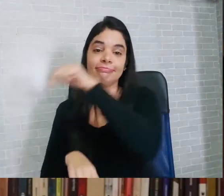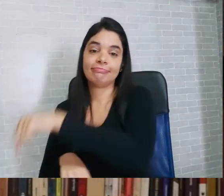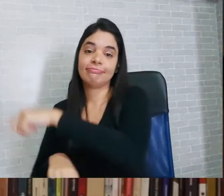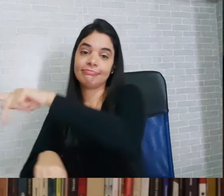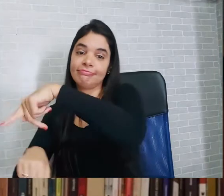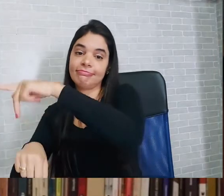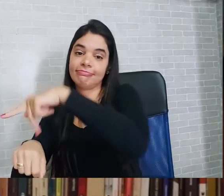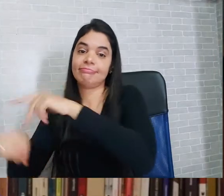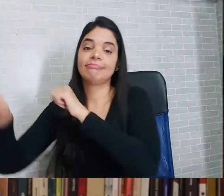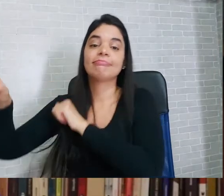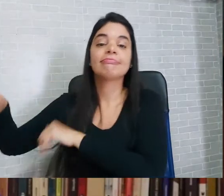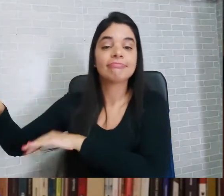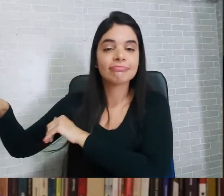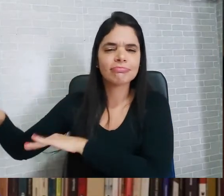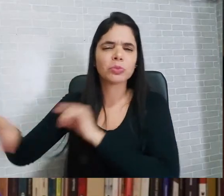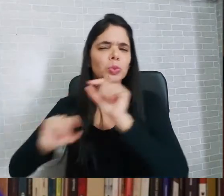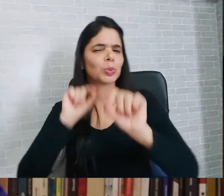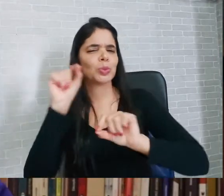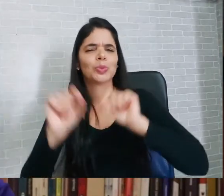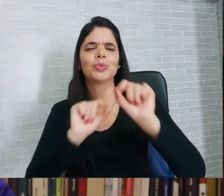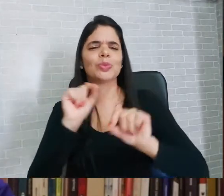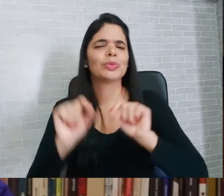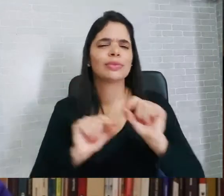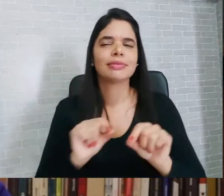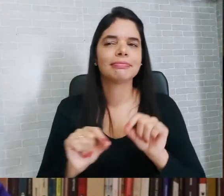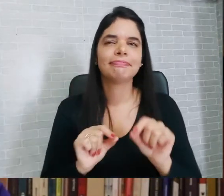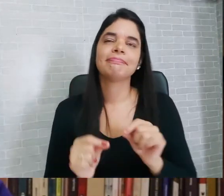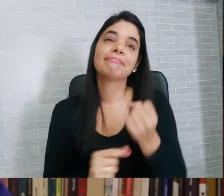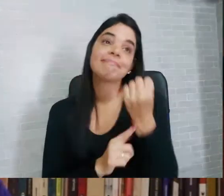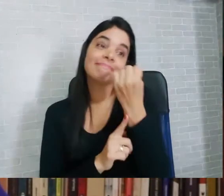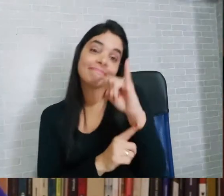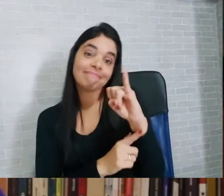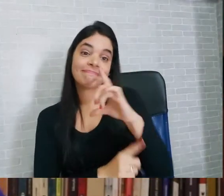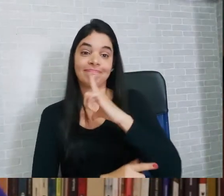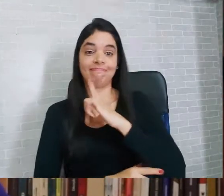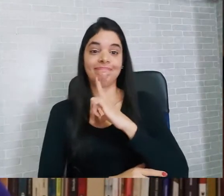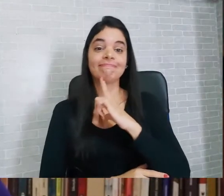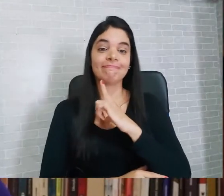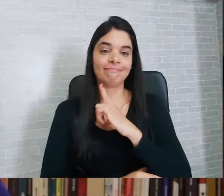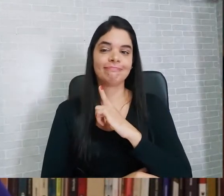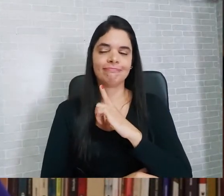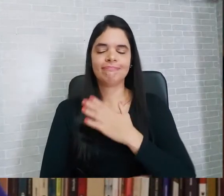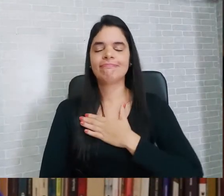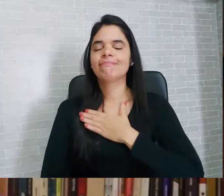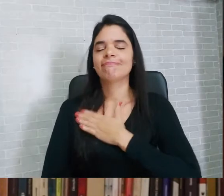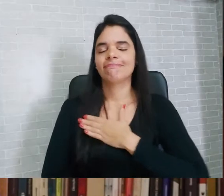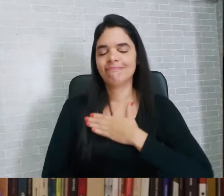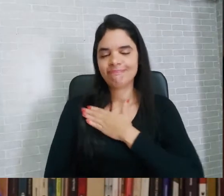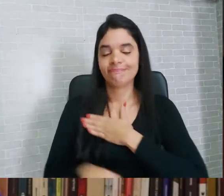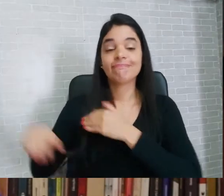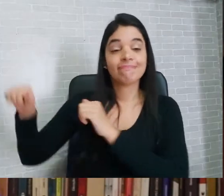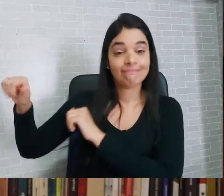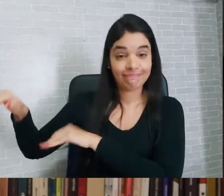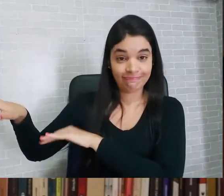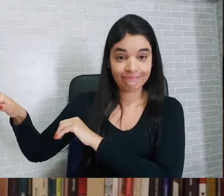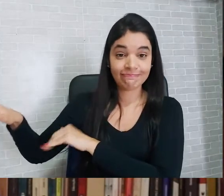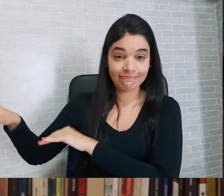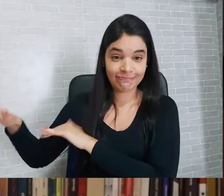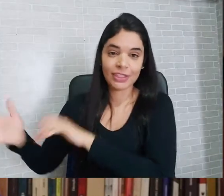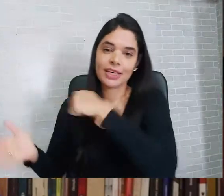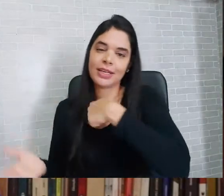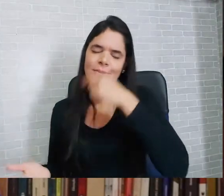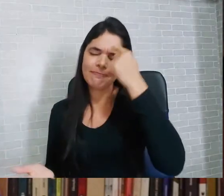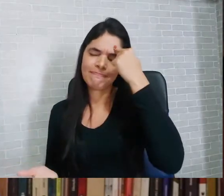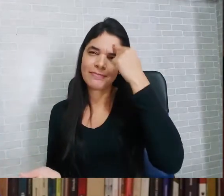departamento. Ou seja, se eu tenho uma certa afeição pela Guiana Francesa e